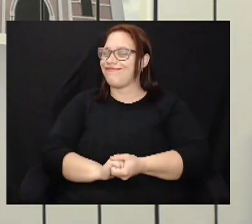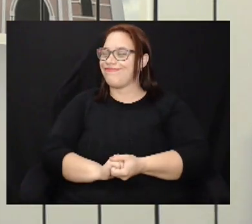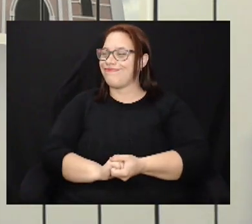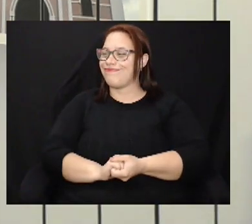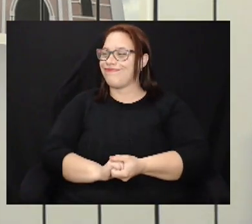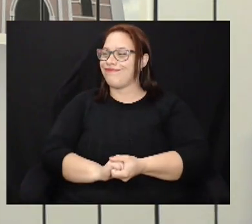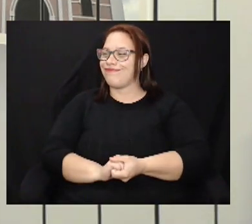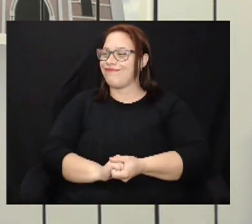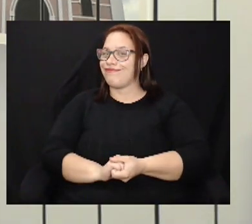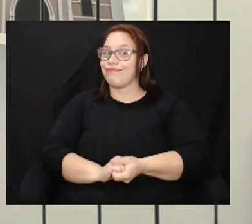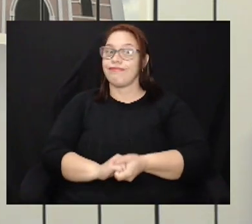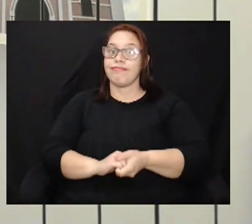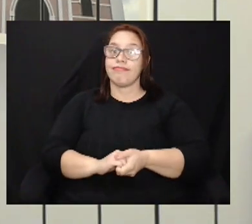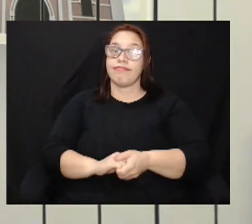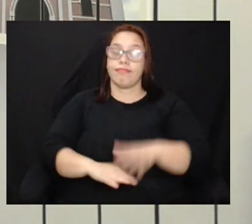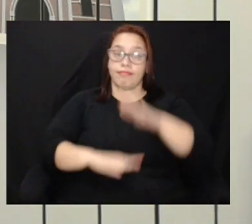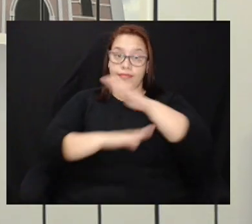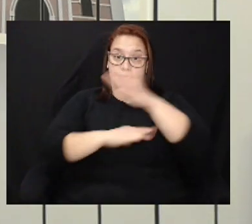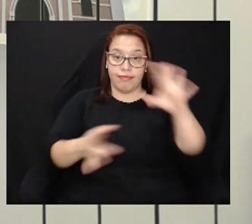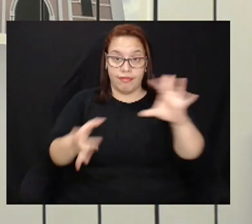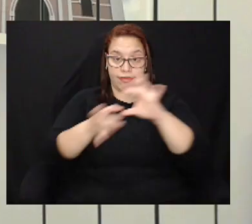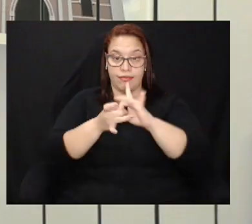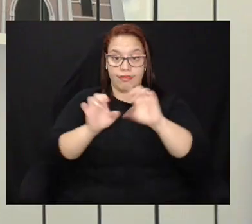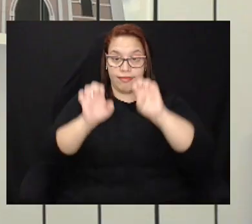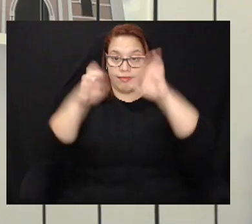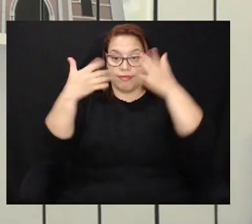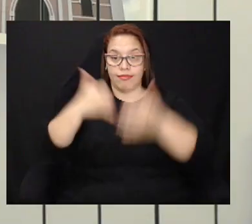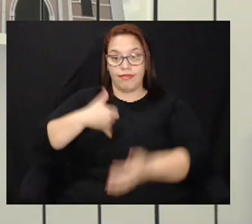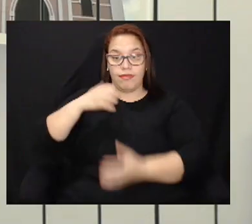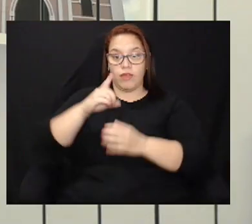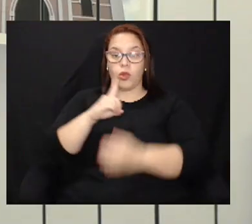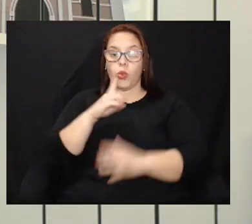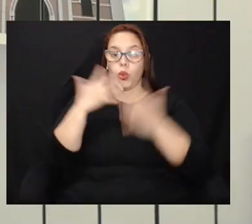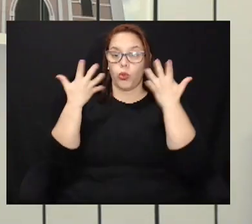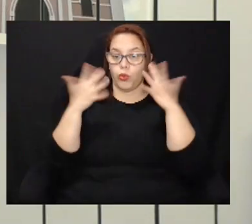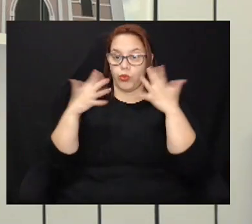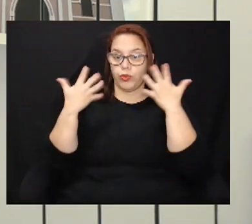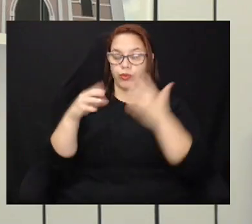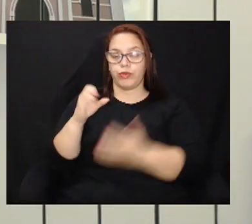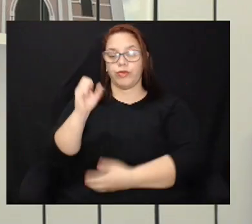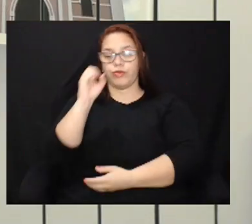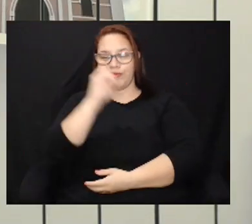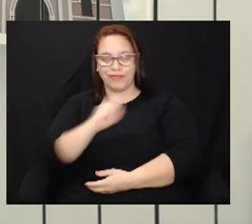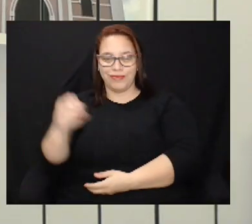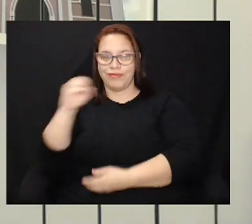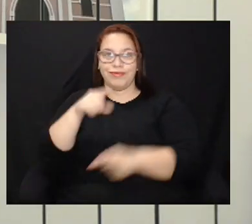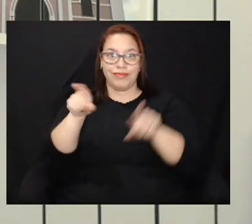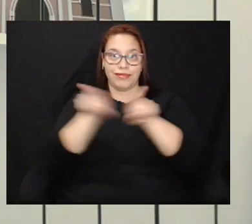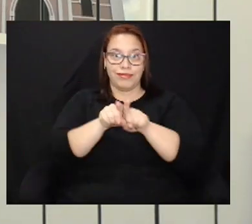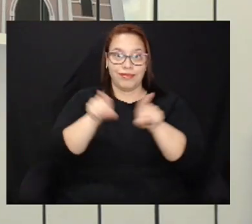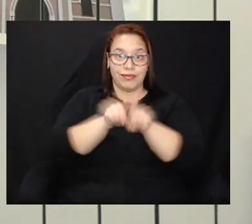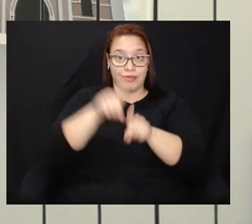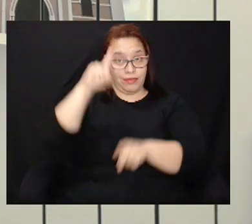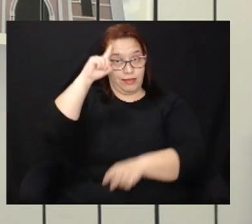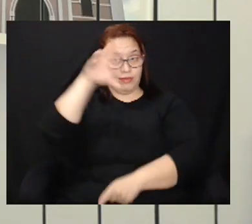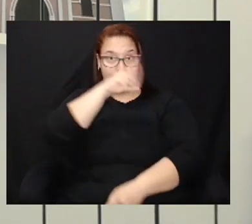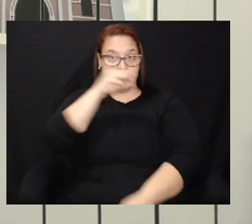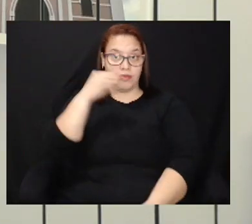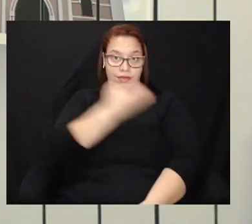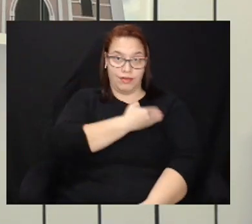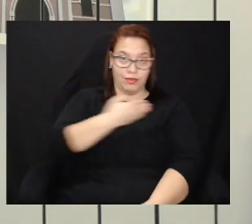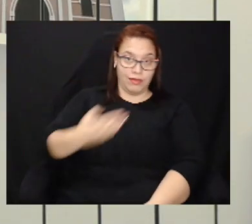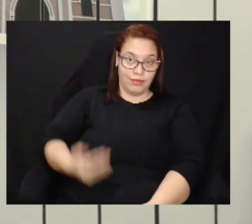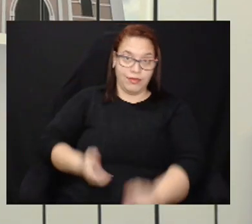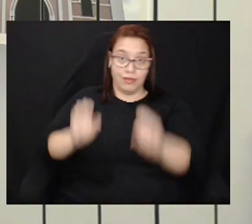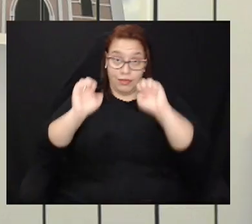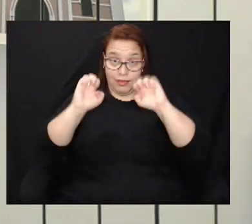Câmara Integrada celebra aniversariantes do mês de outubro e também o Dia do Servidor Público, comemorado no